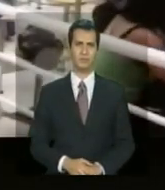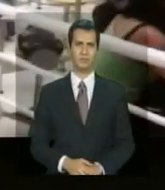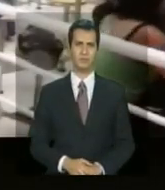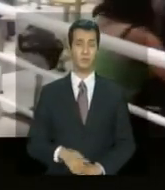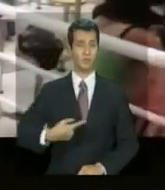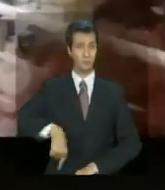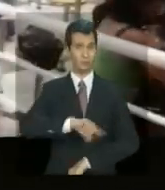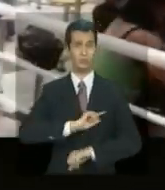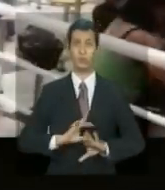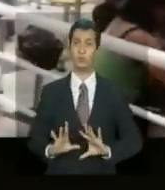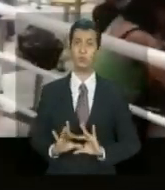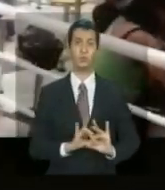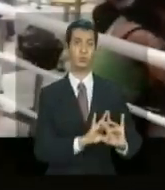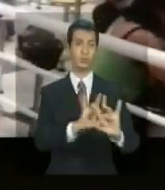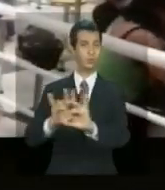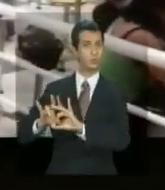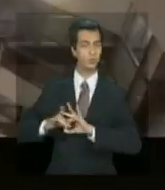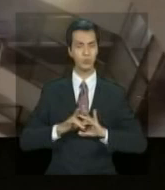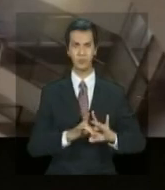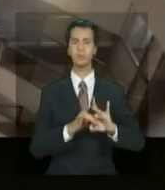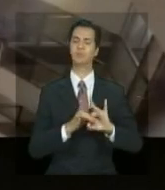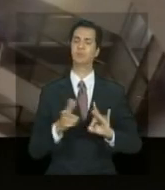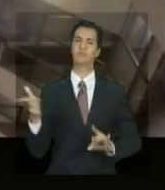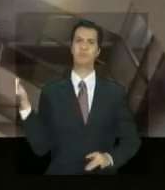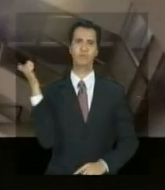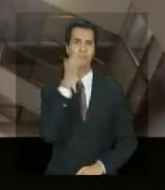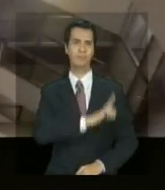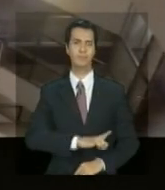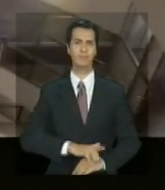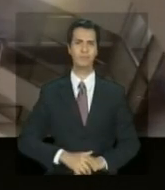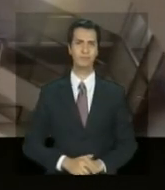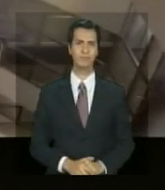Todos nós fazemos parte desta conquista.